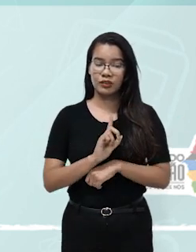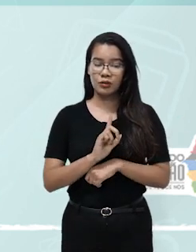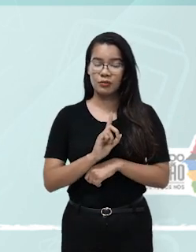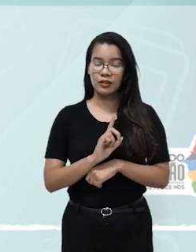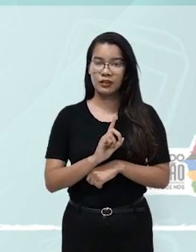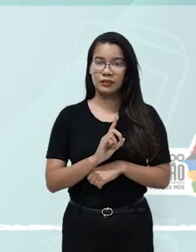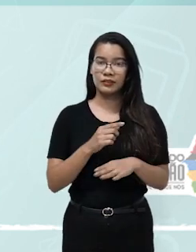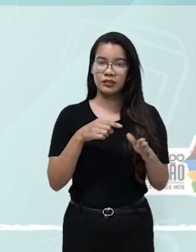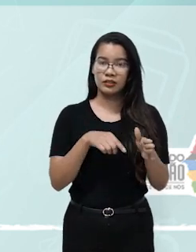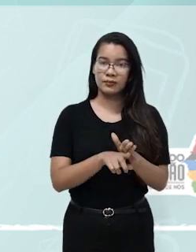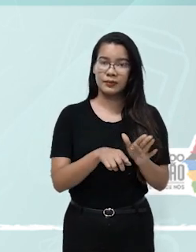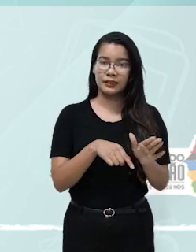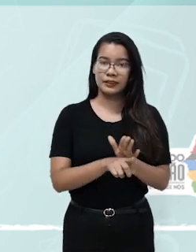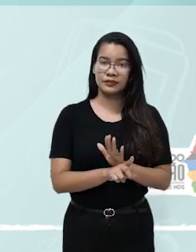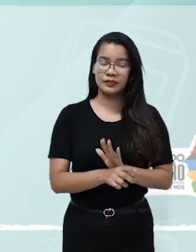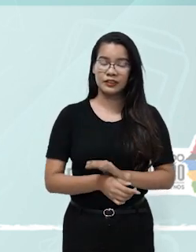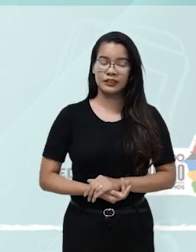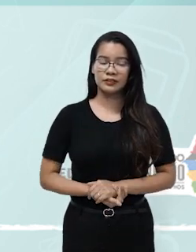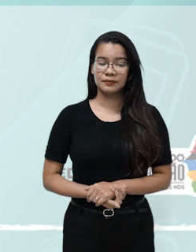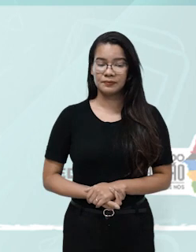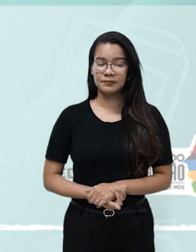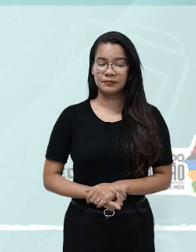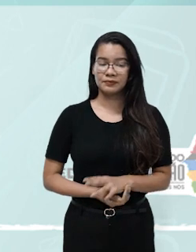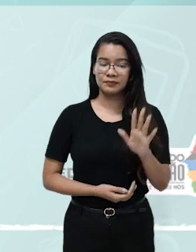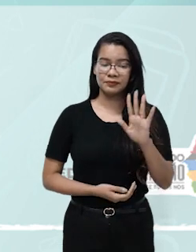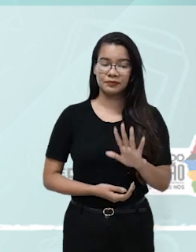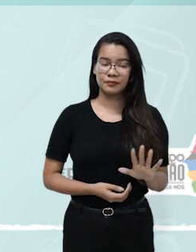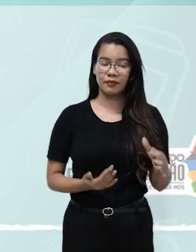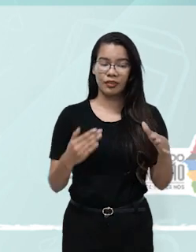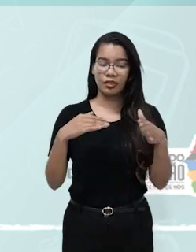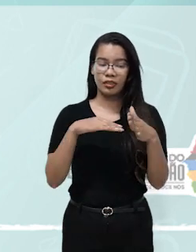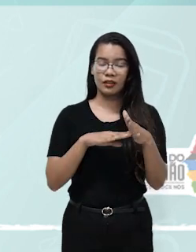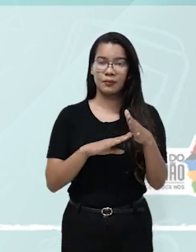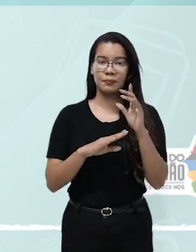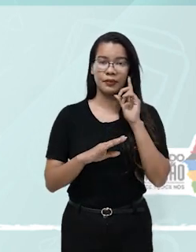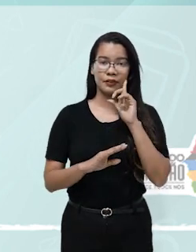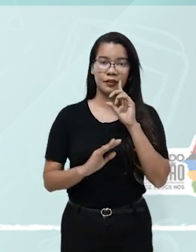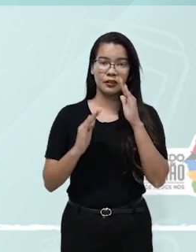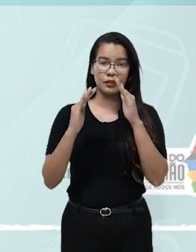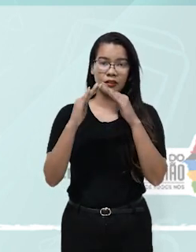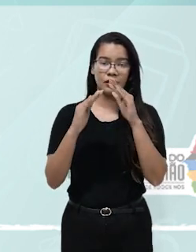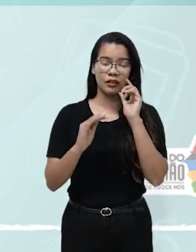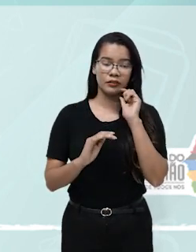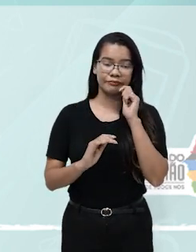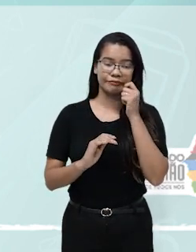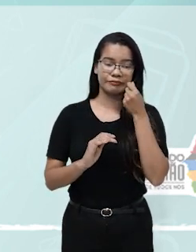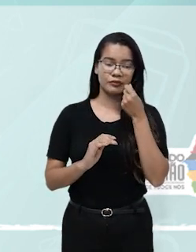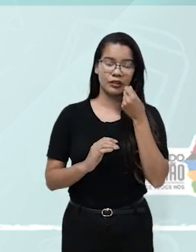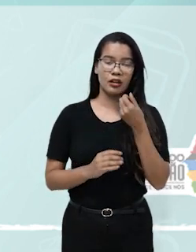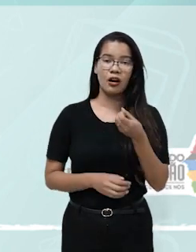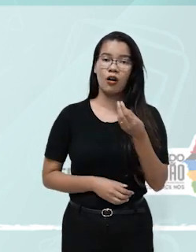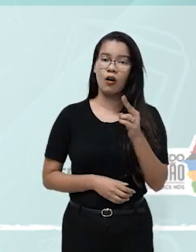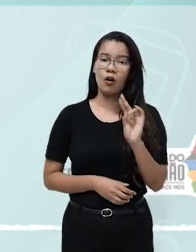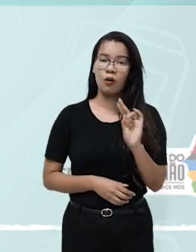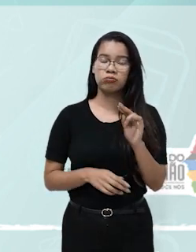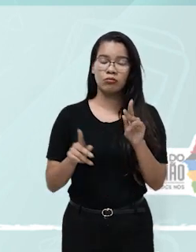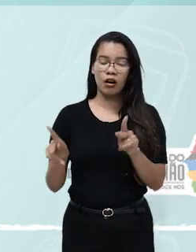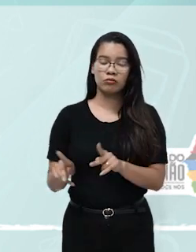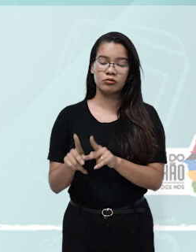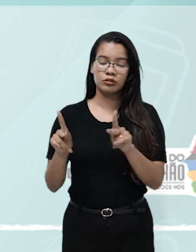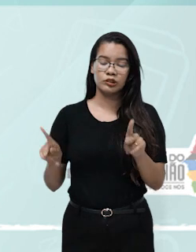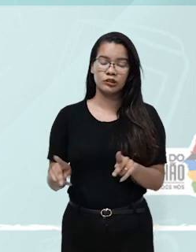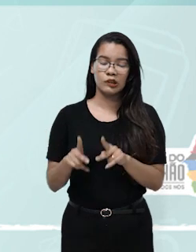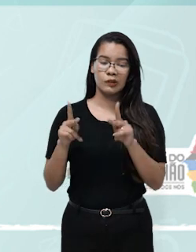contigo. Você vai a uma entrevista, você vai à padaria, você vai ao shopping, já estão indo, né? Ao